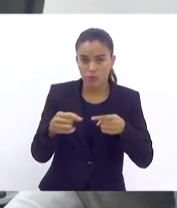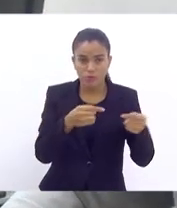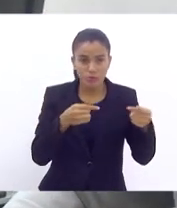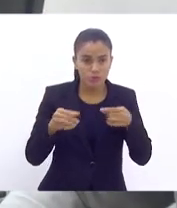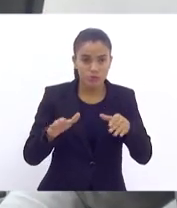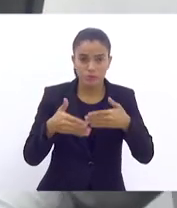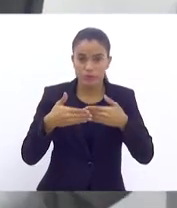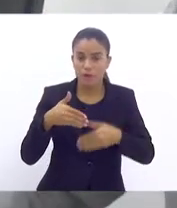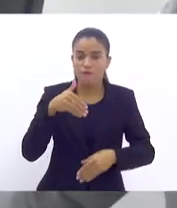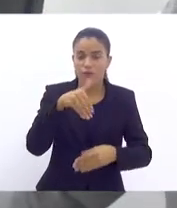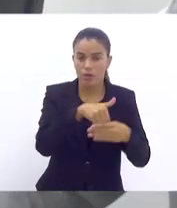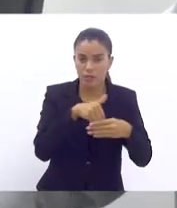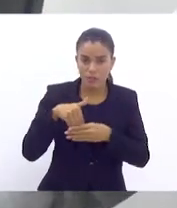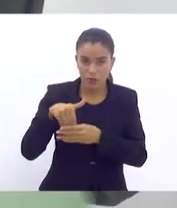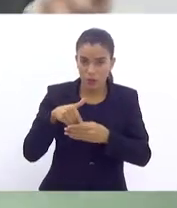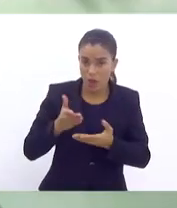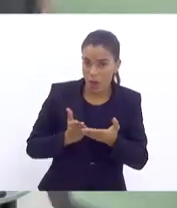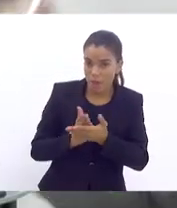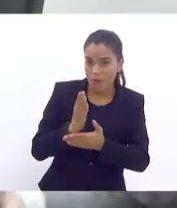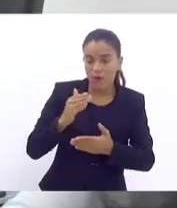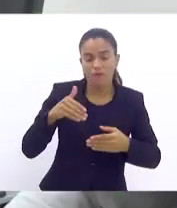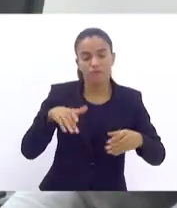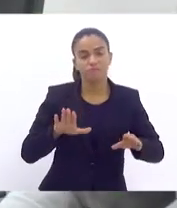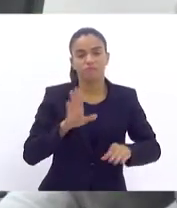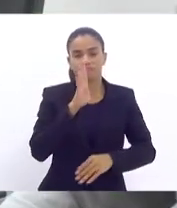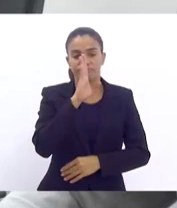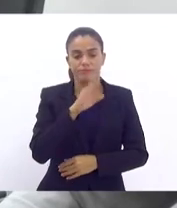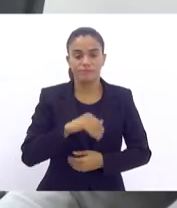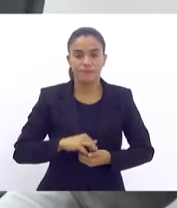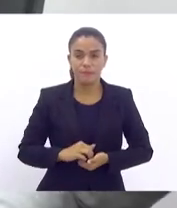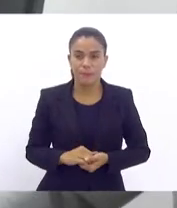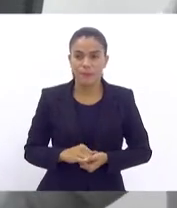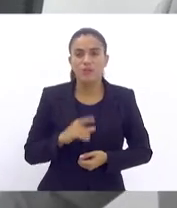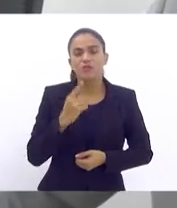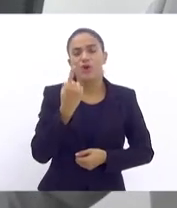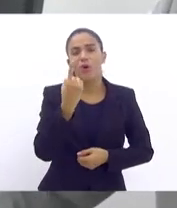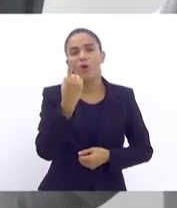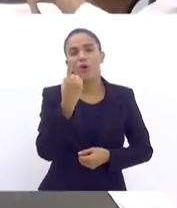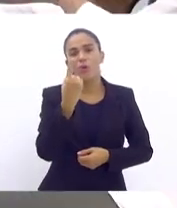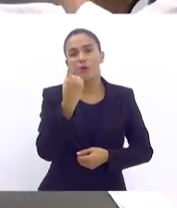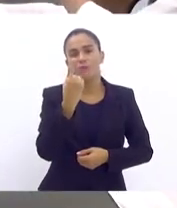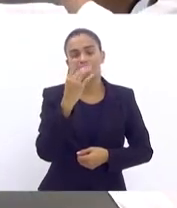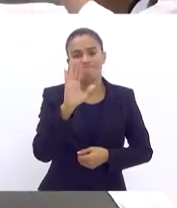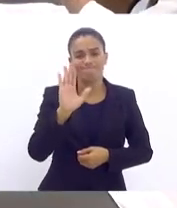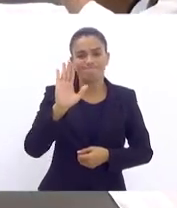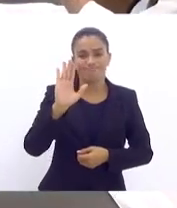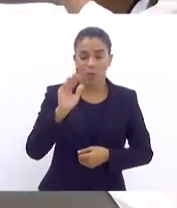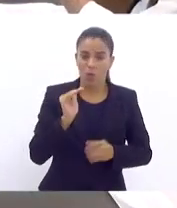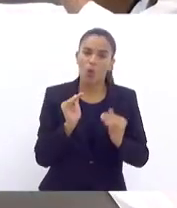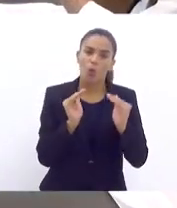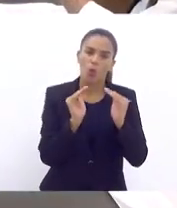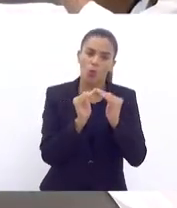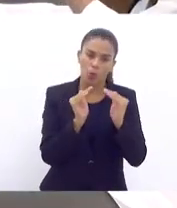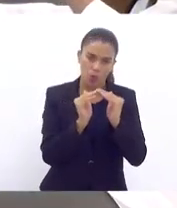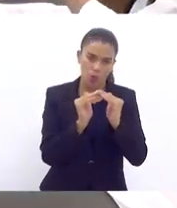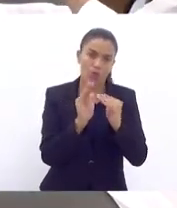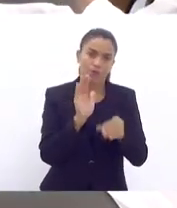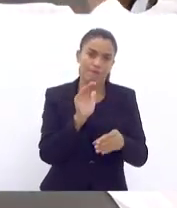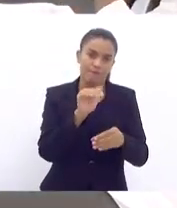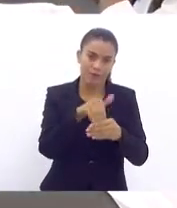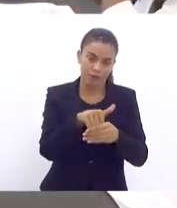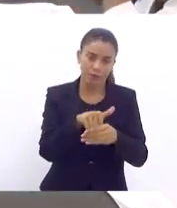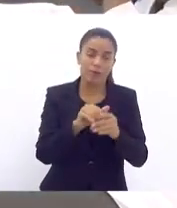Quem Queira discutir em votação senhores que aprovam permissão Como estão aprovado pois não Deputado eu concordo e voto